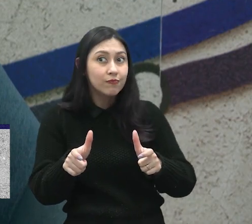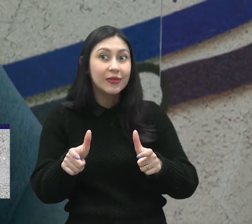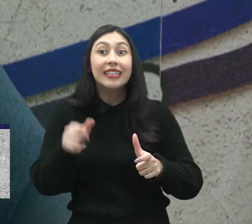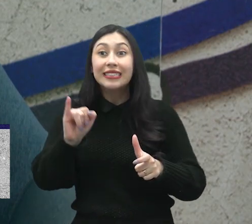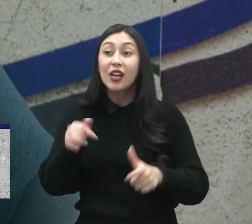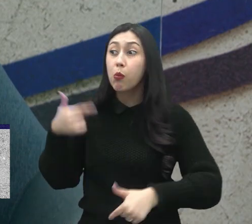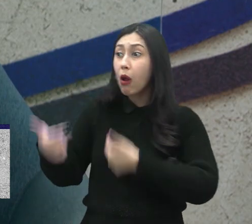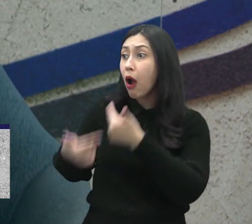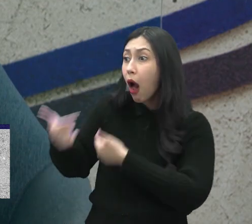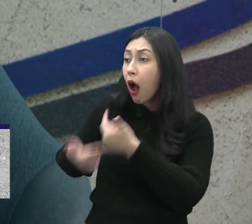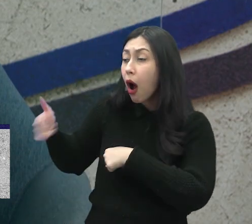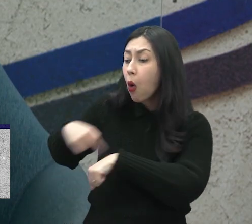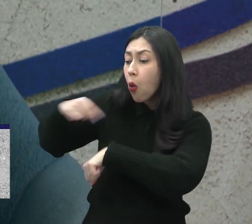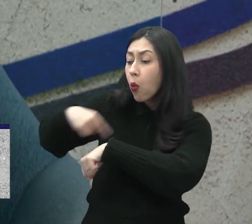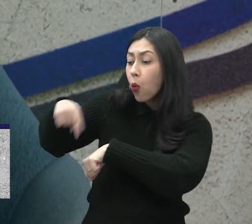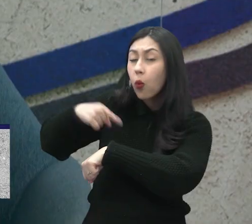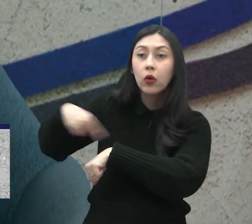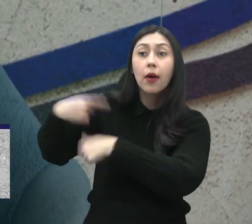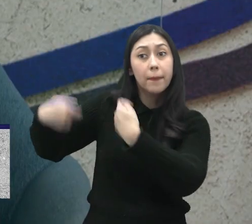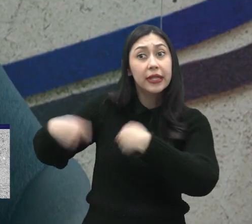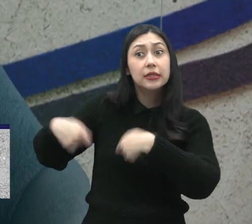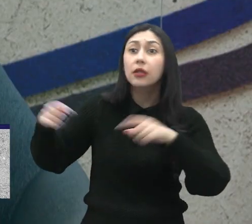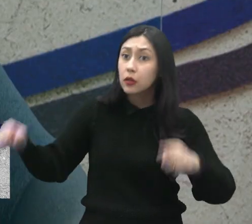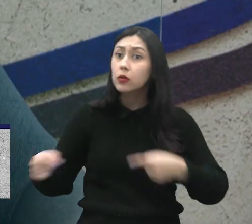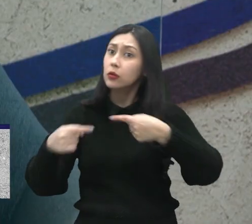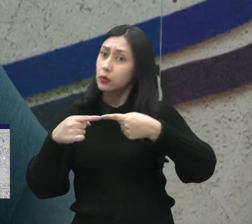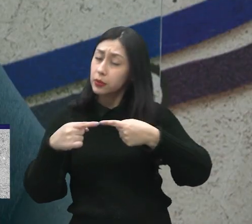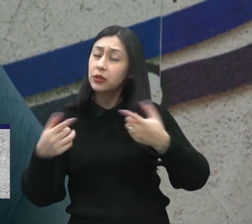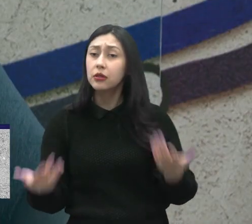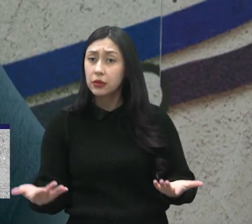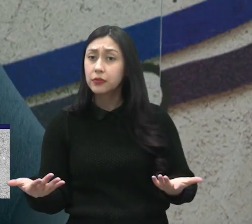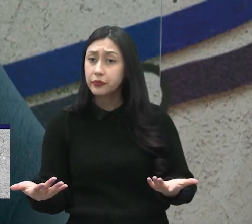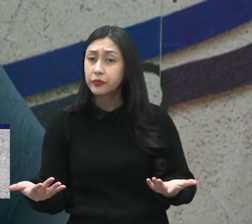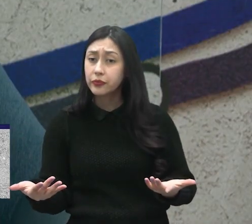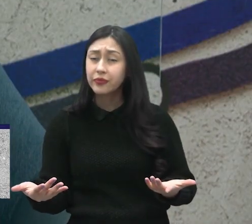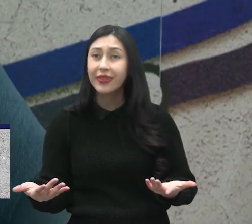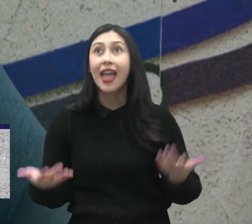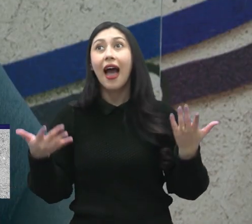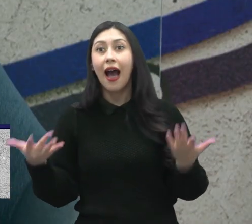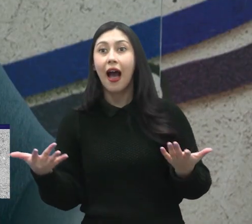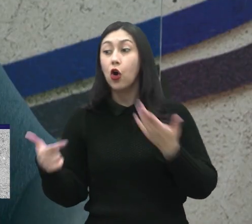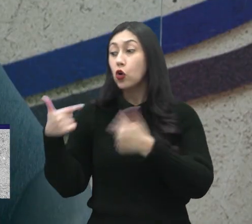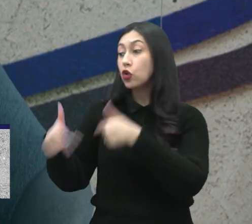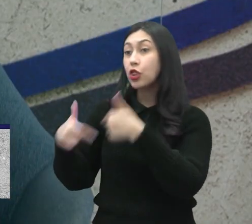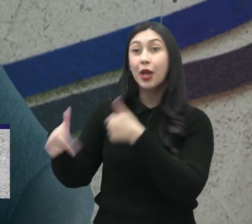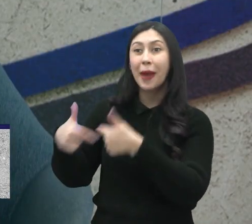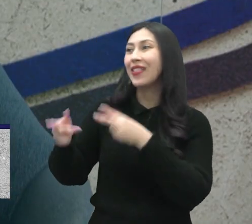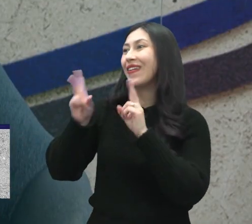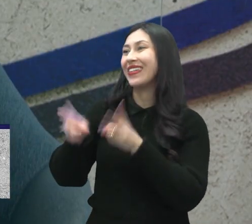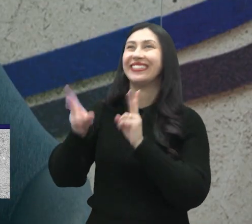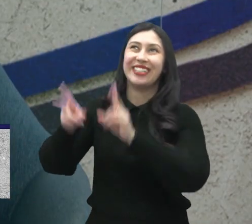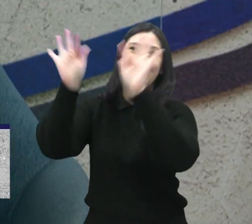no trabalho, a gente quer que isso faça sentido, né? Isso não significa que o trabalho vai ser só